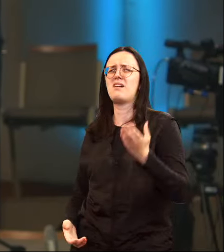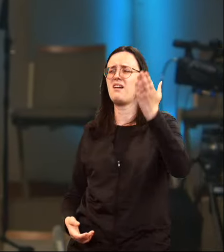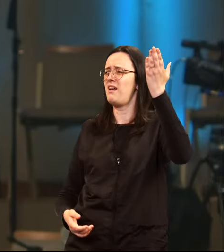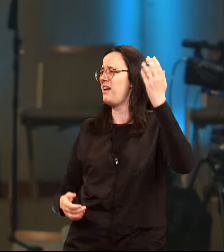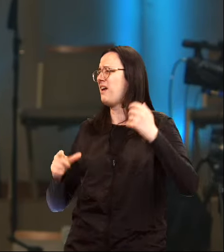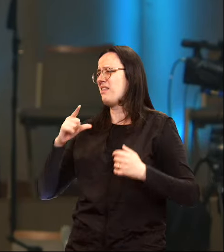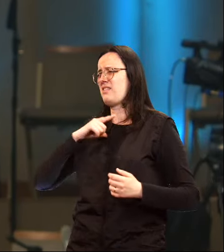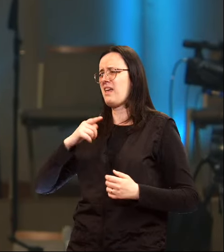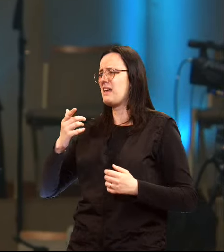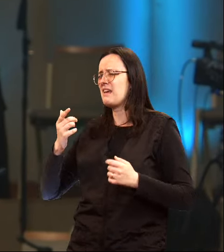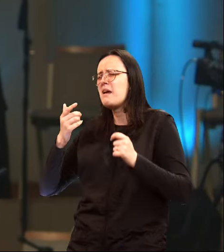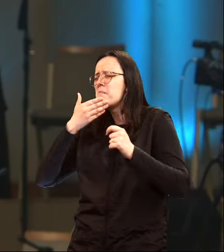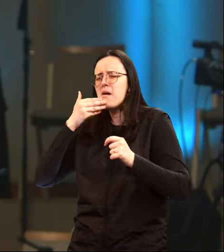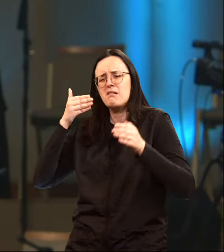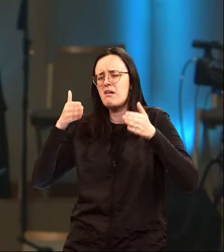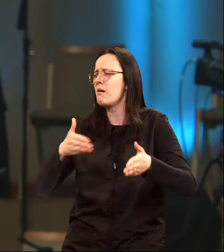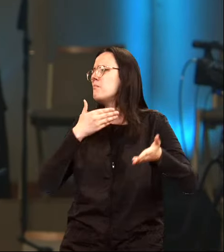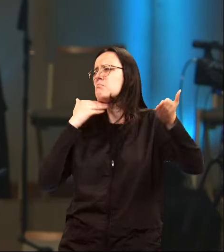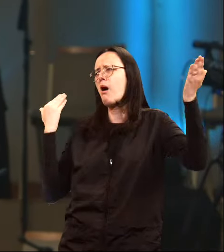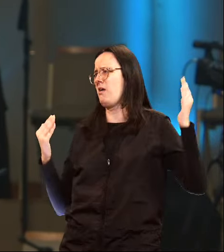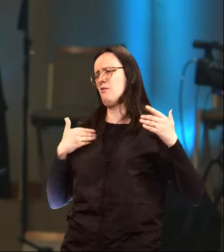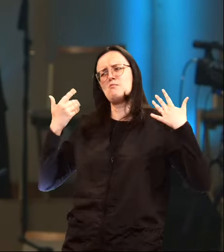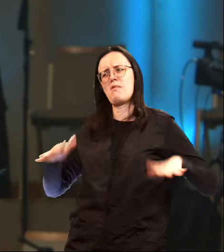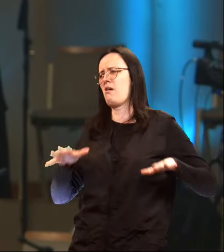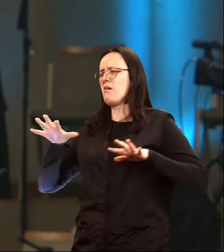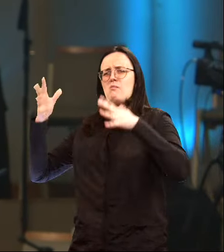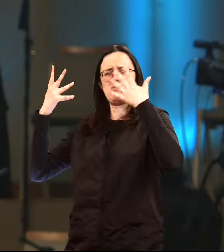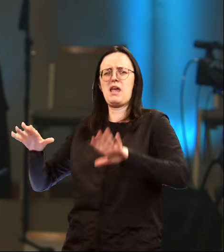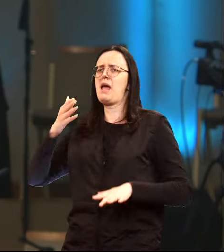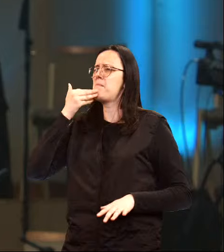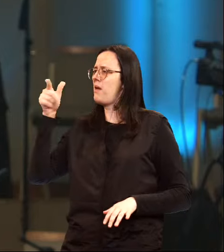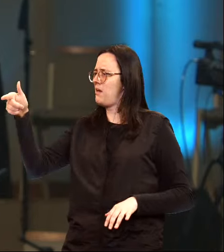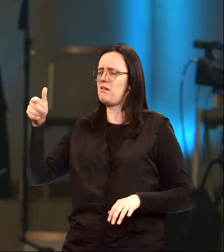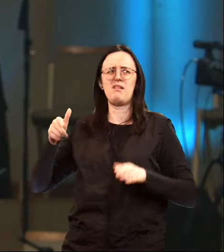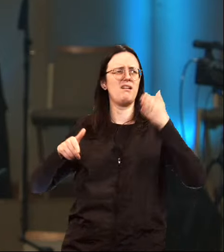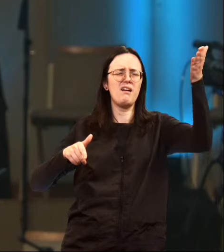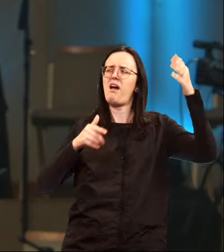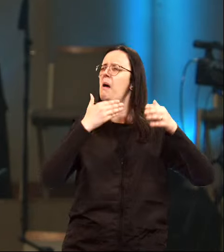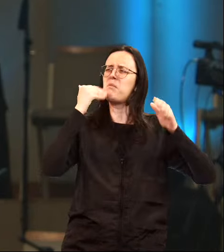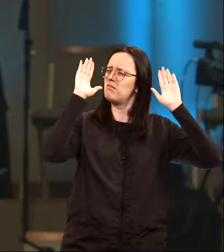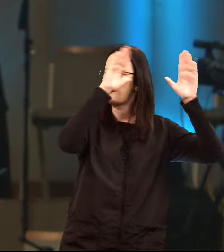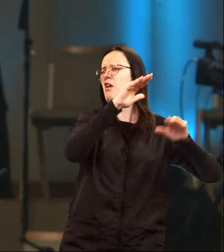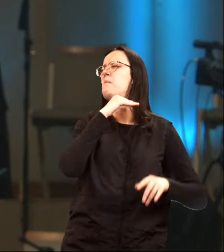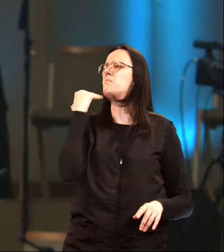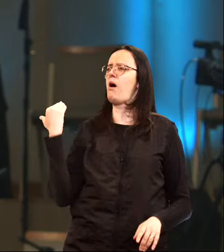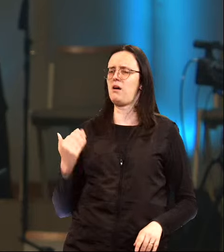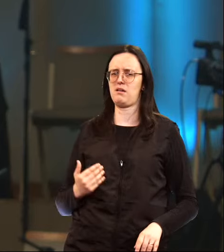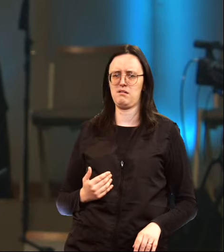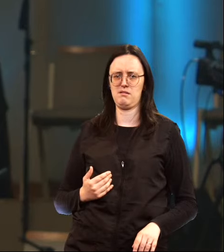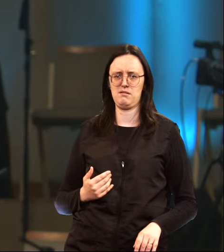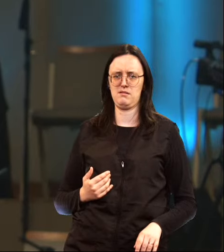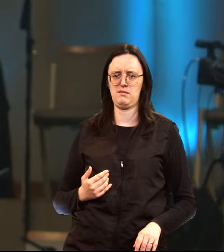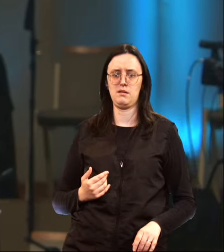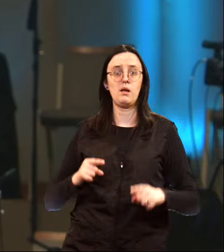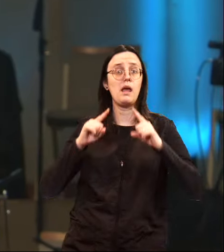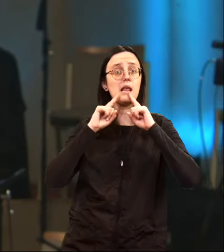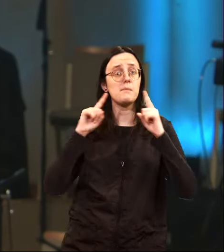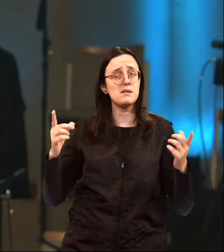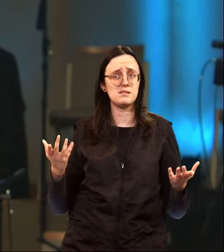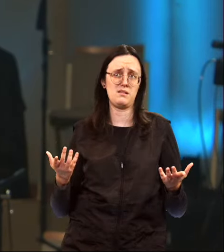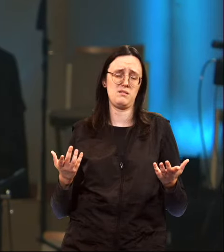túmulo suficiente lá no Egito para você trazer a gente para cá para morrer? Só é uma